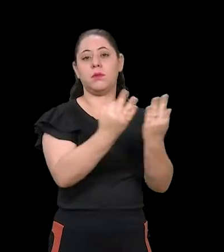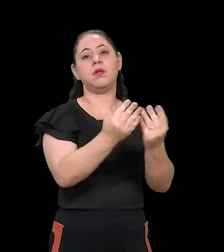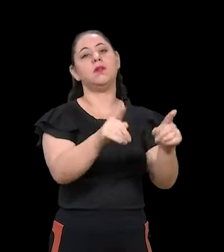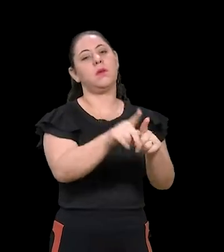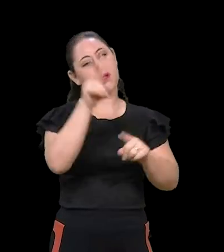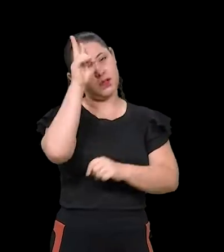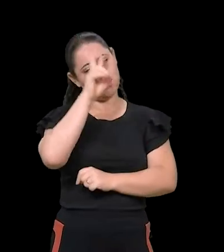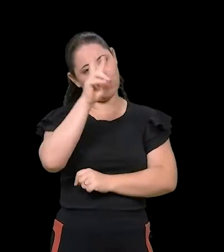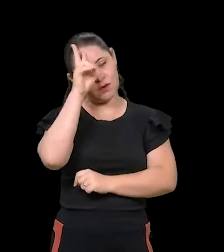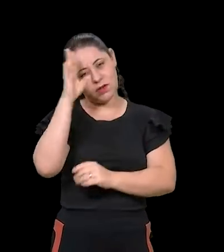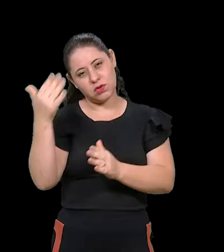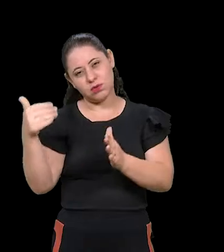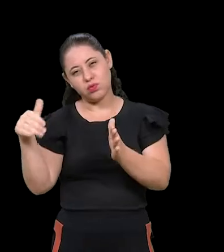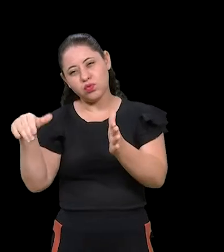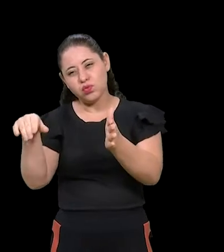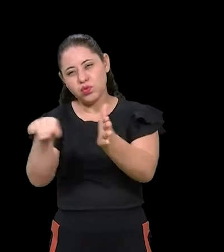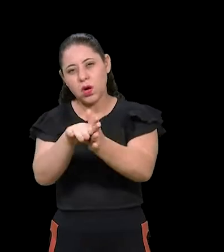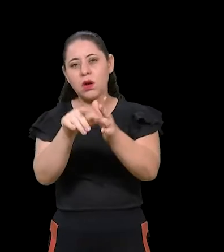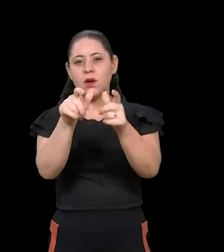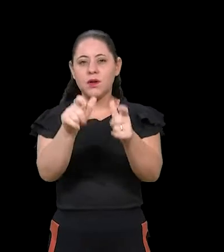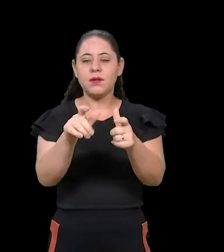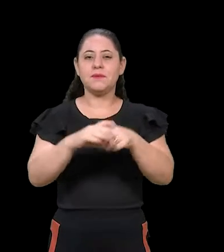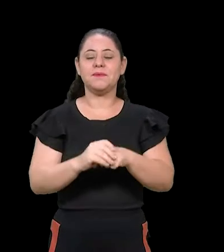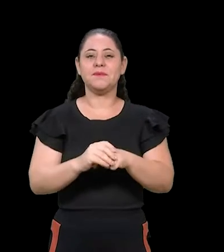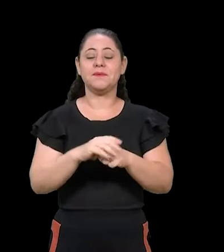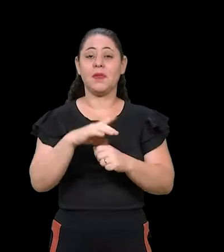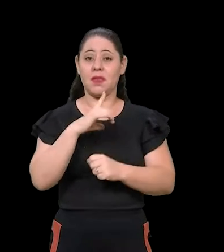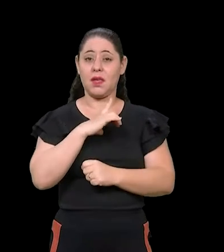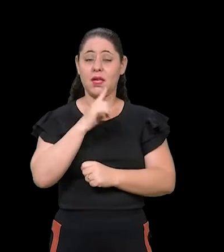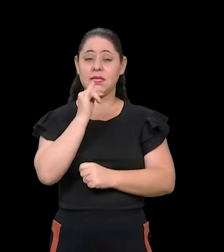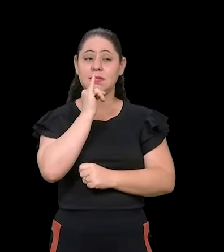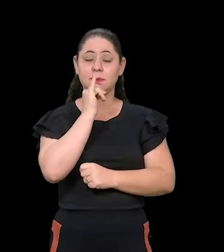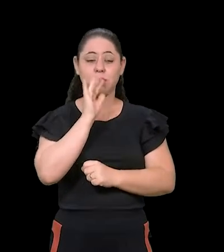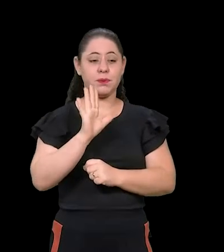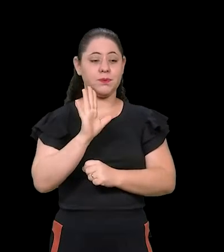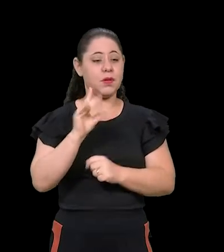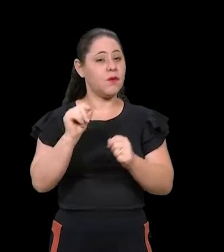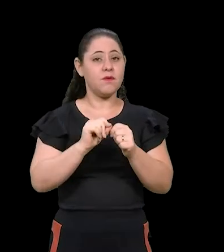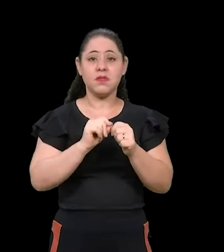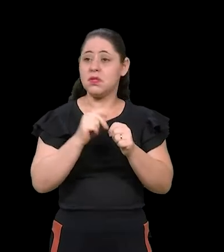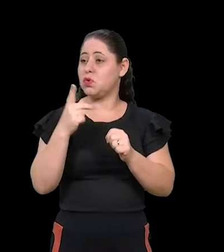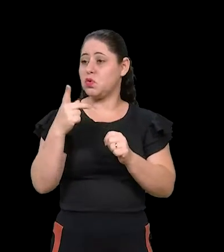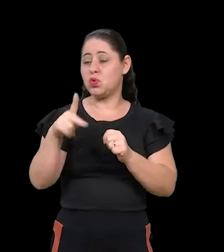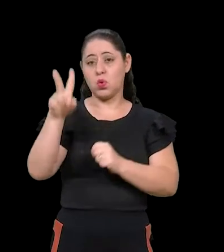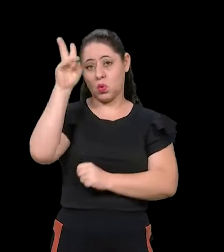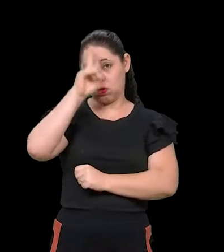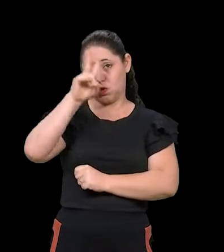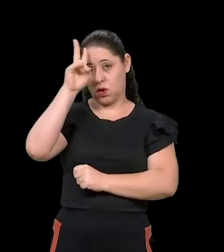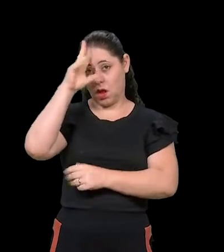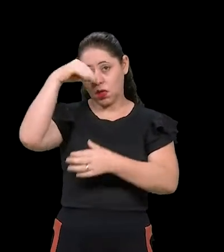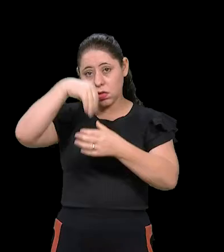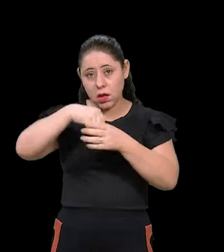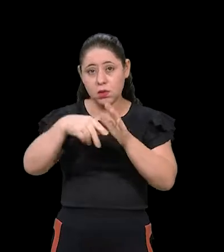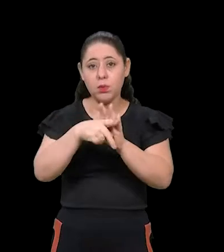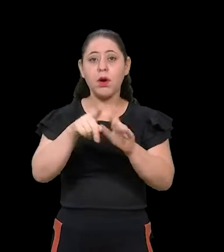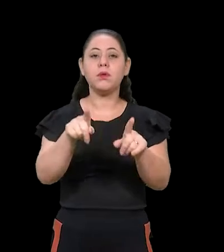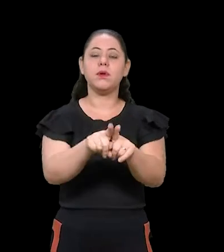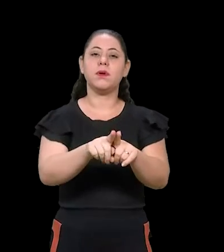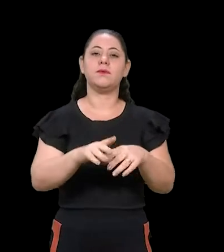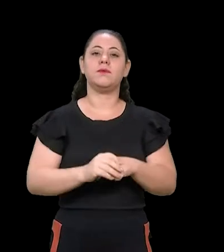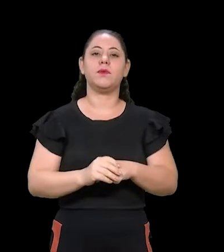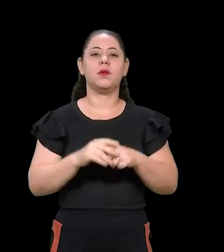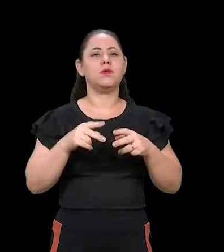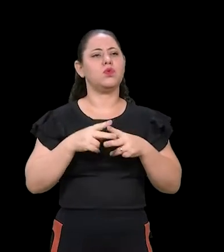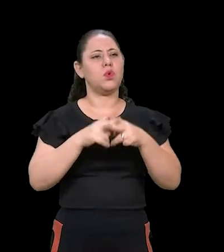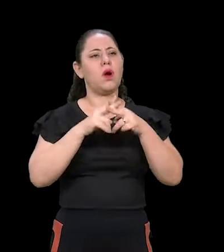Para poder ajudar. Então, essa era a história, né? De você chegar e ter fazer a sua história também